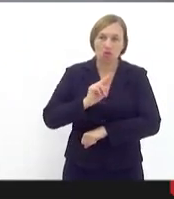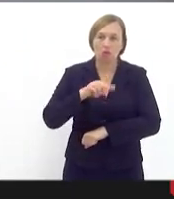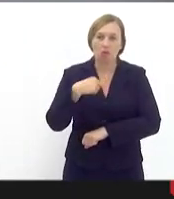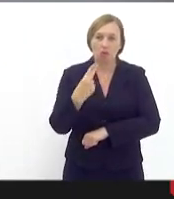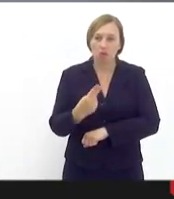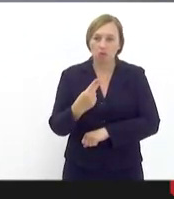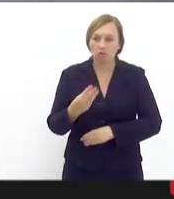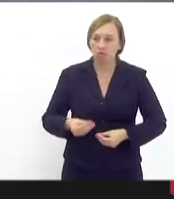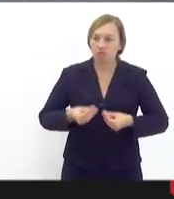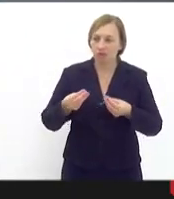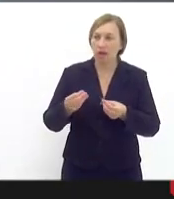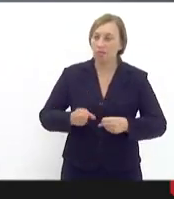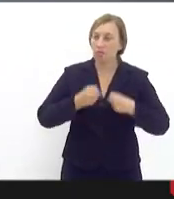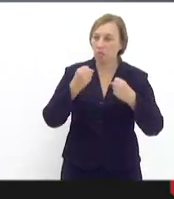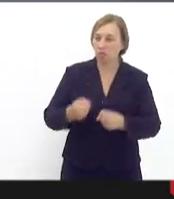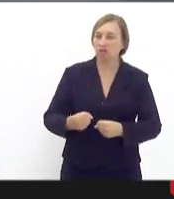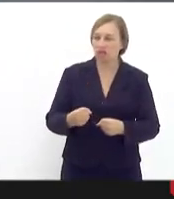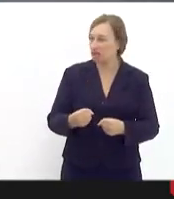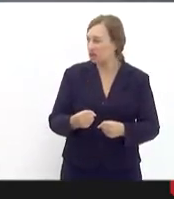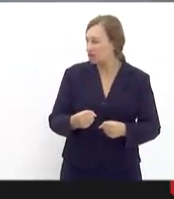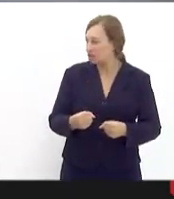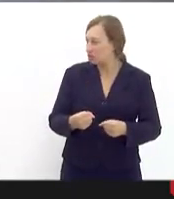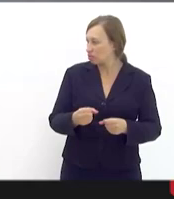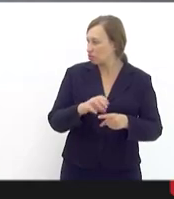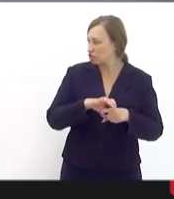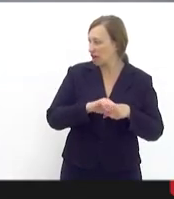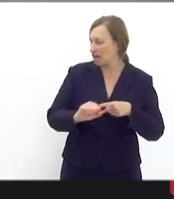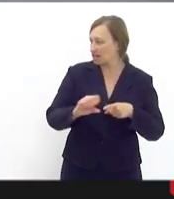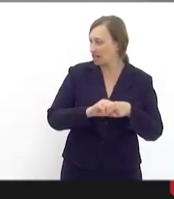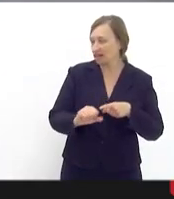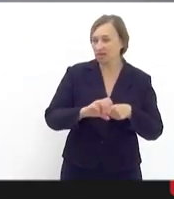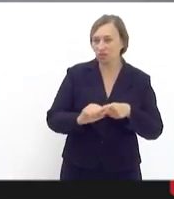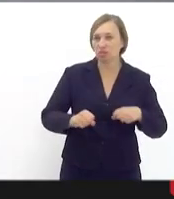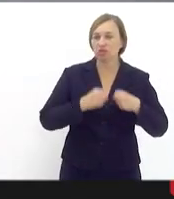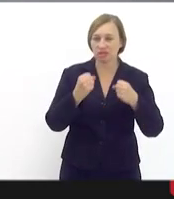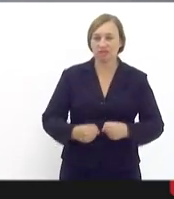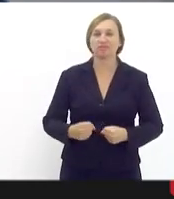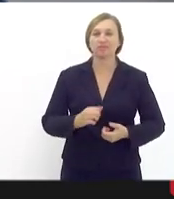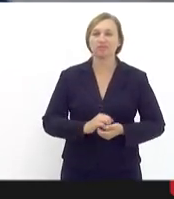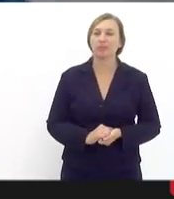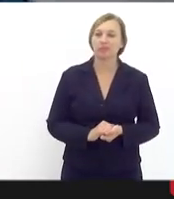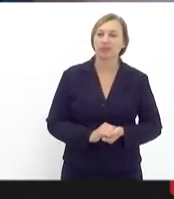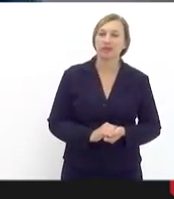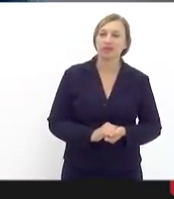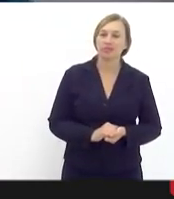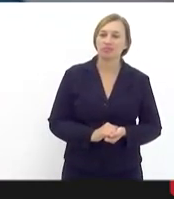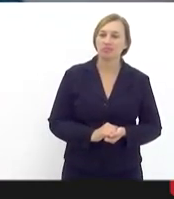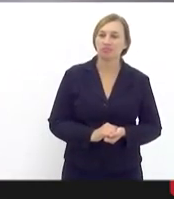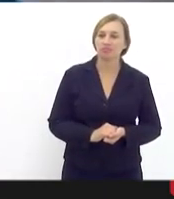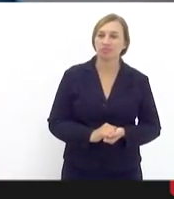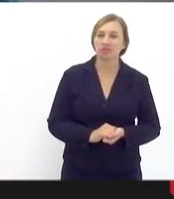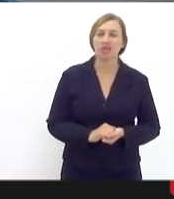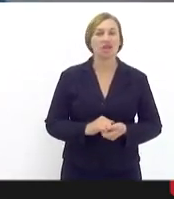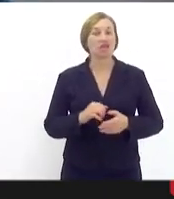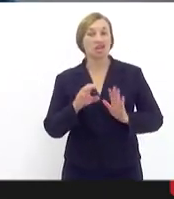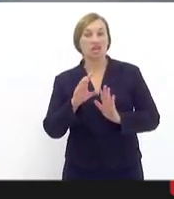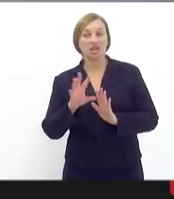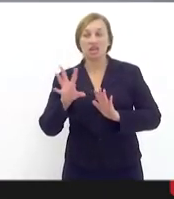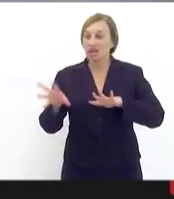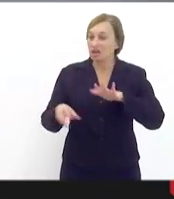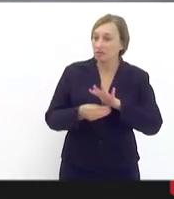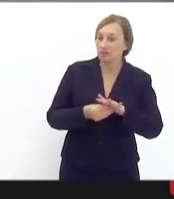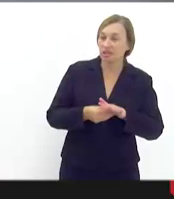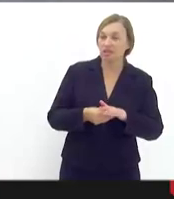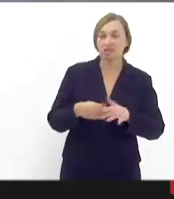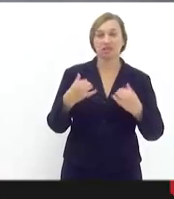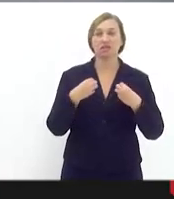plantão. E nenhuma foi aprovada como eu a propus inicialmente. Foram sendo emendas, sugestões. As